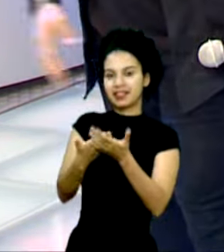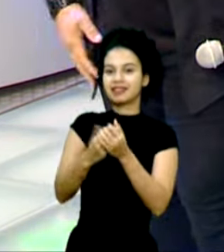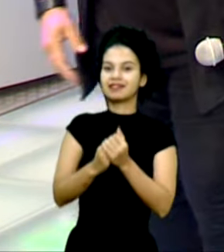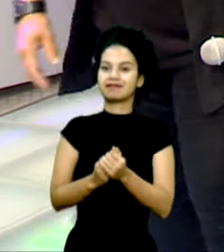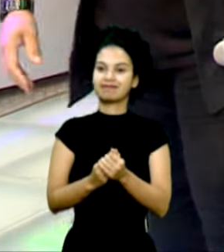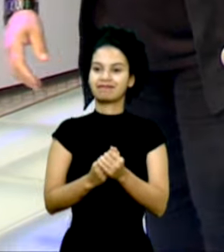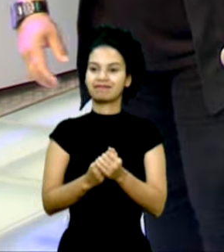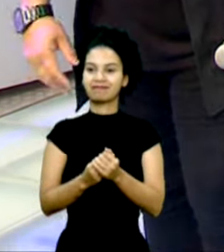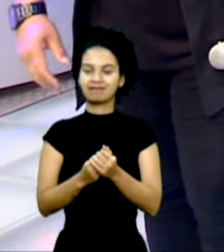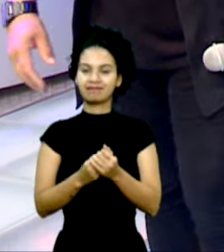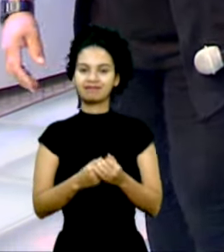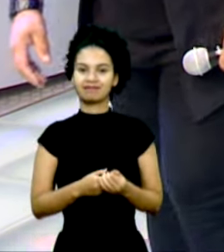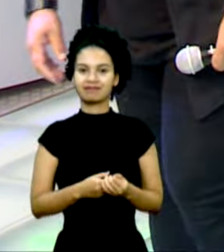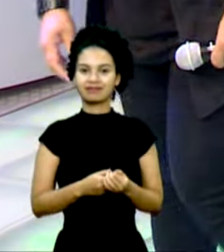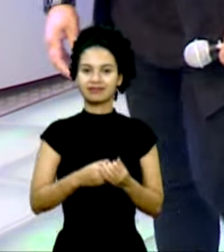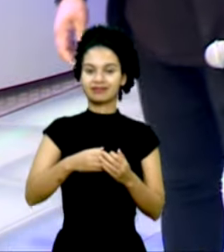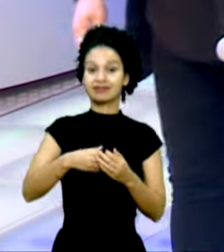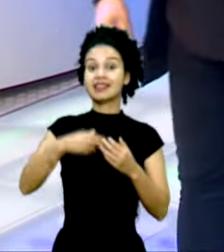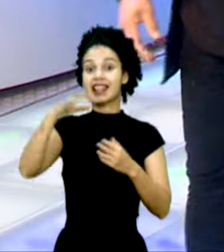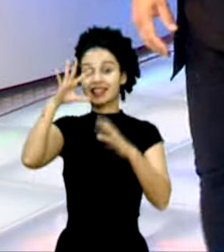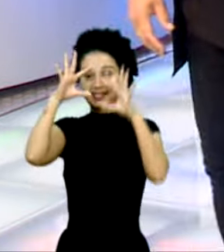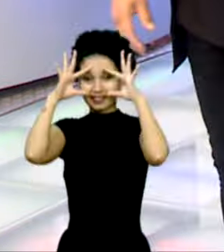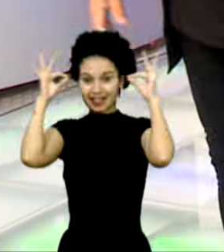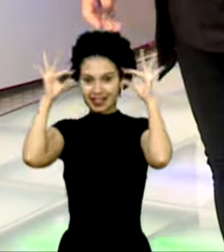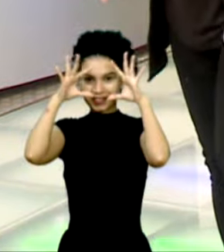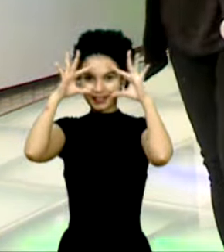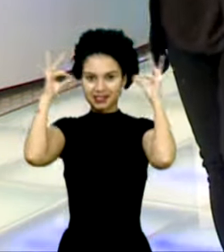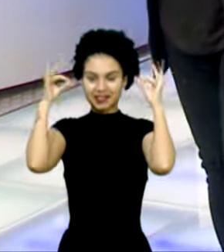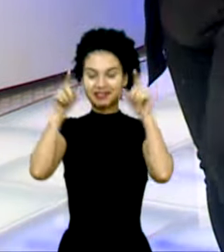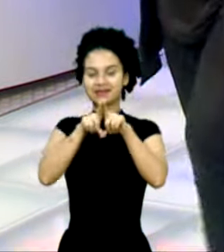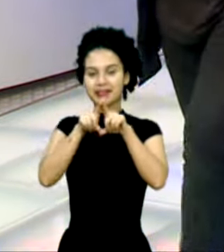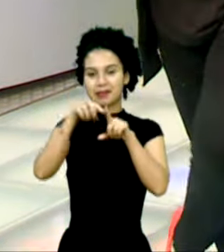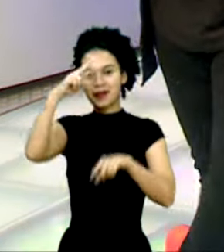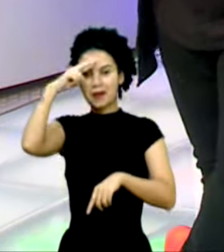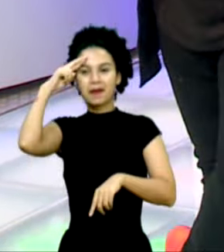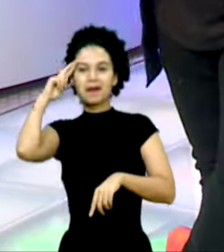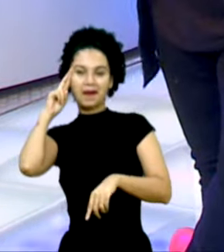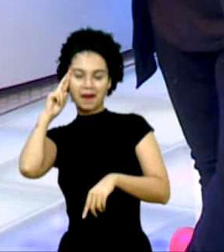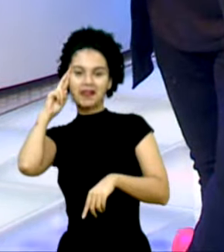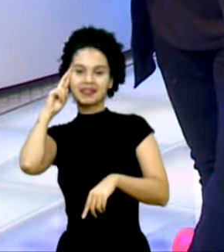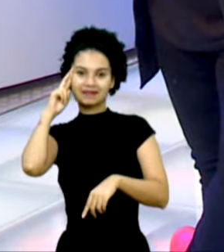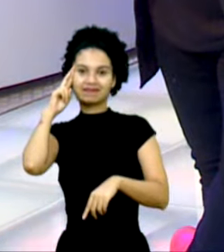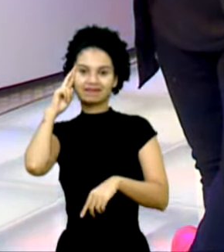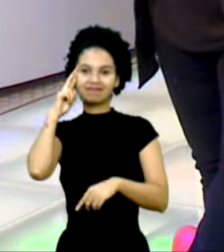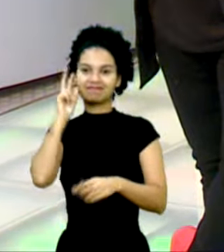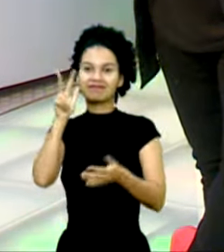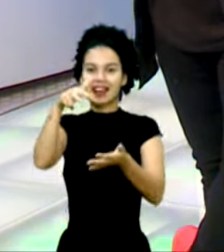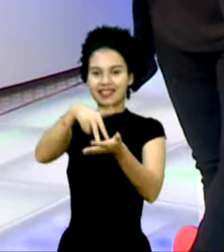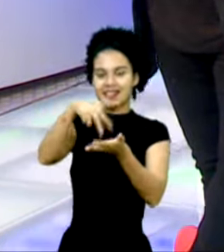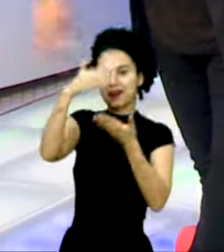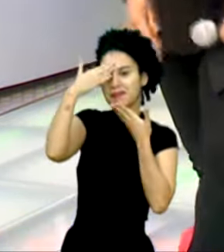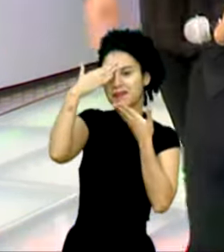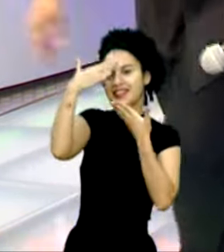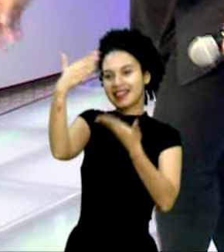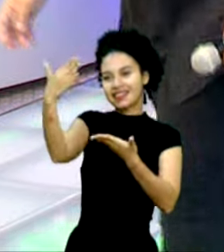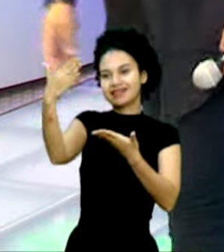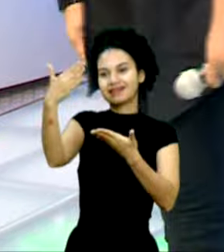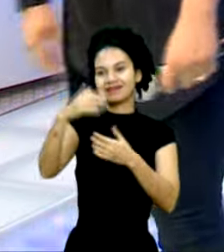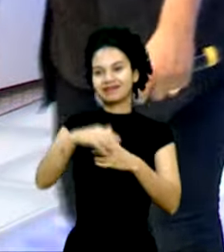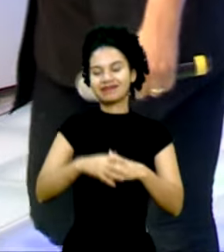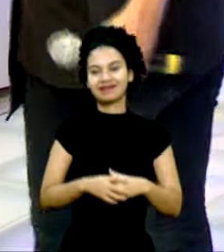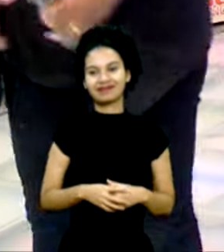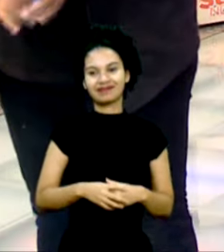aí, Teto ali, Cristina e o Rogers, não é isso? Estão aqui, obrigada. Esse, filha, você